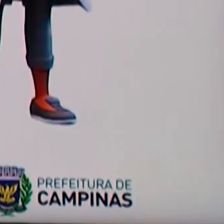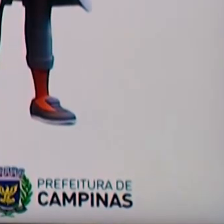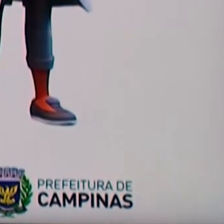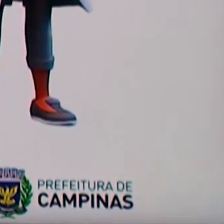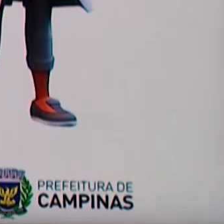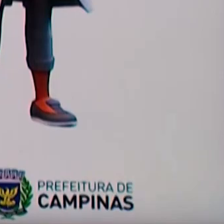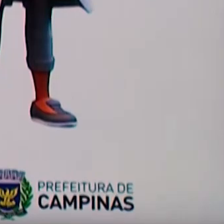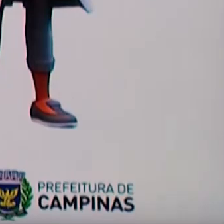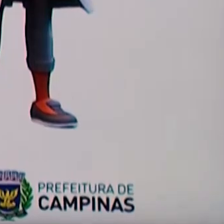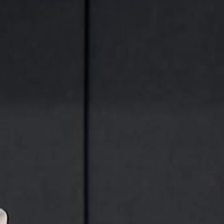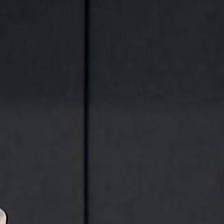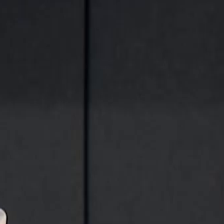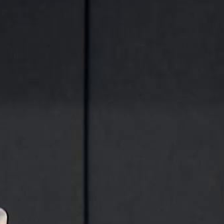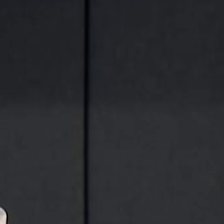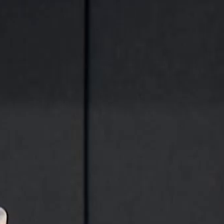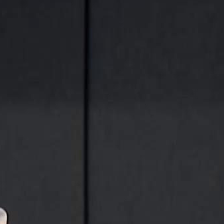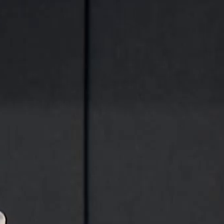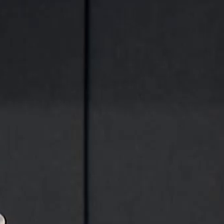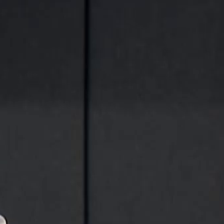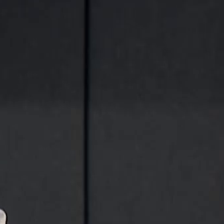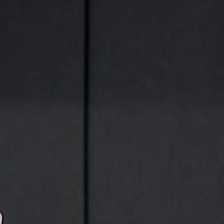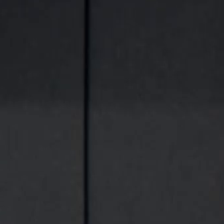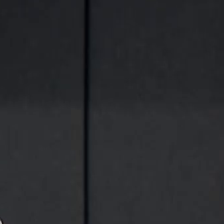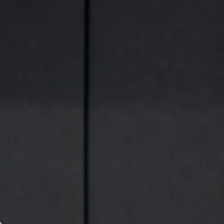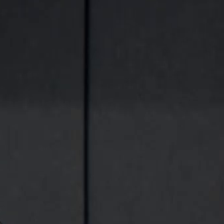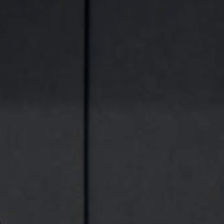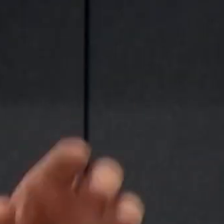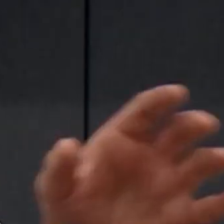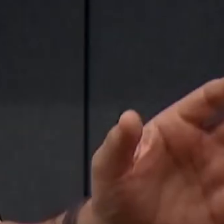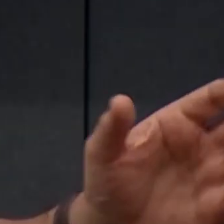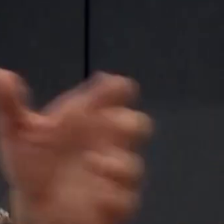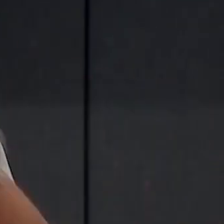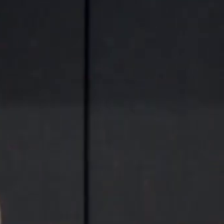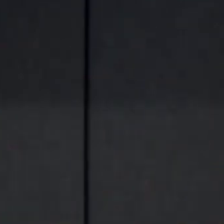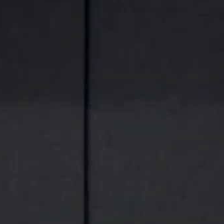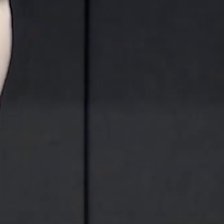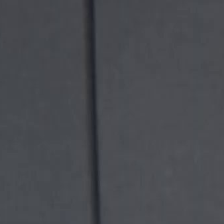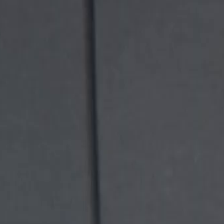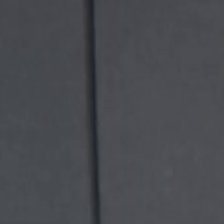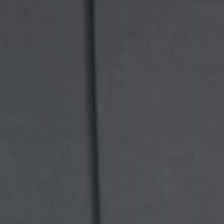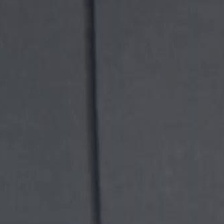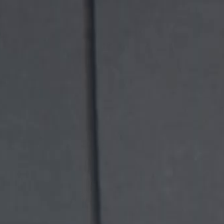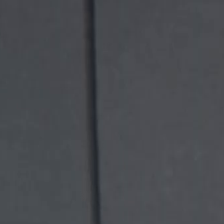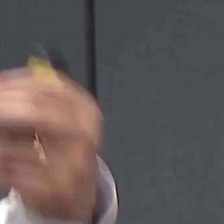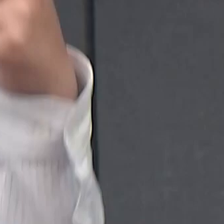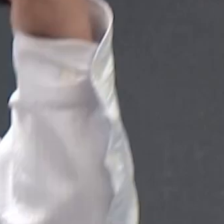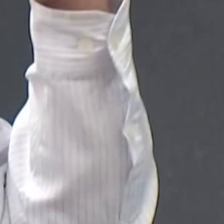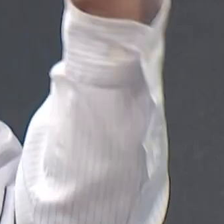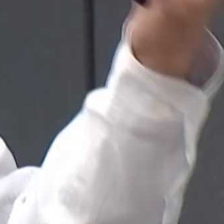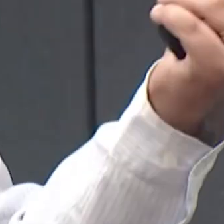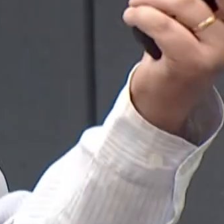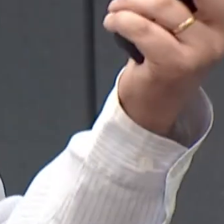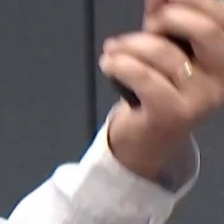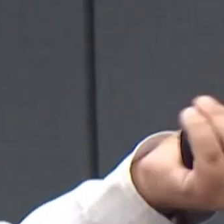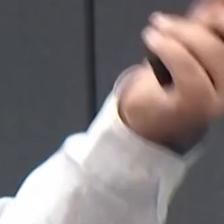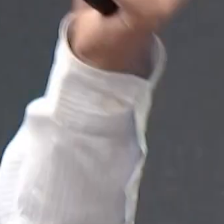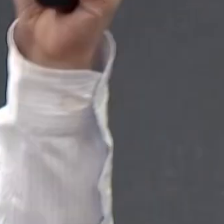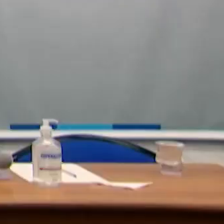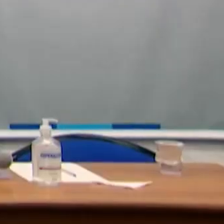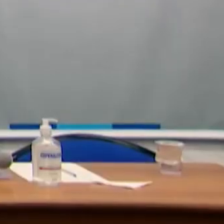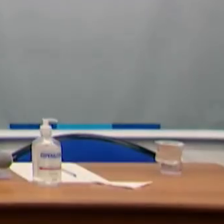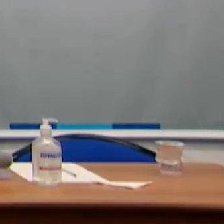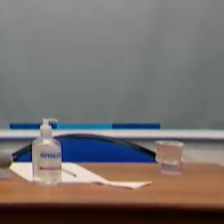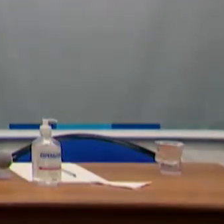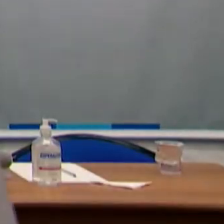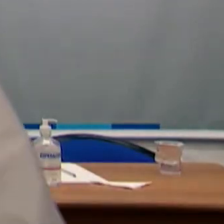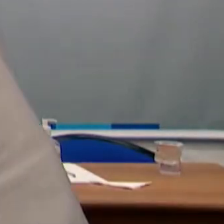isso, a inteligência artificial se tornou uma forte aliada, não só na comunicação com o usuário, mas também na gestão